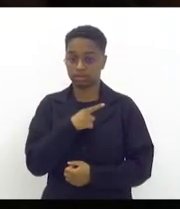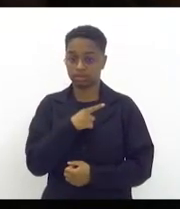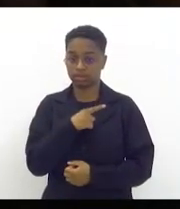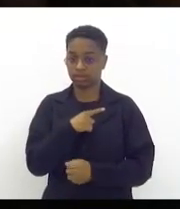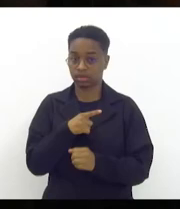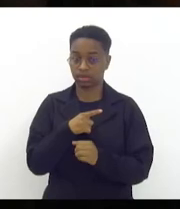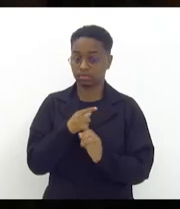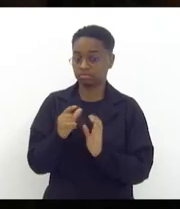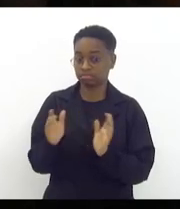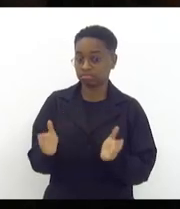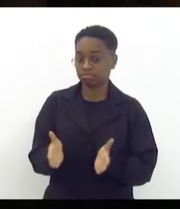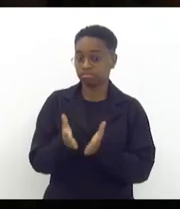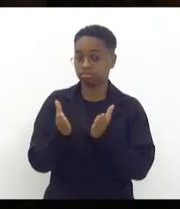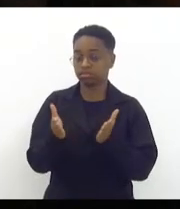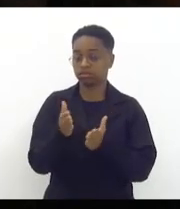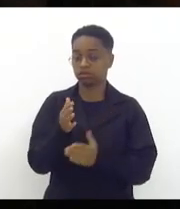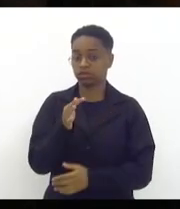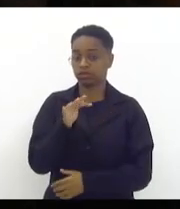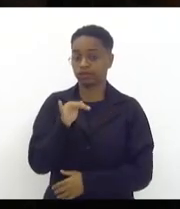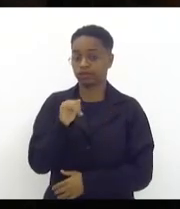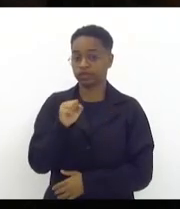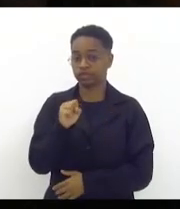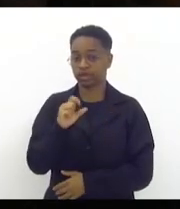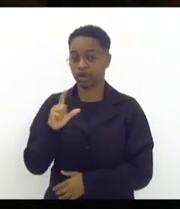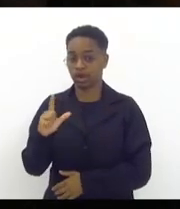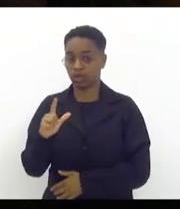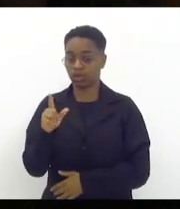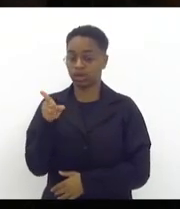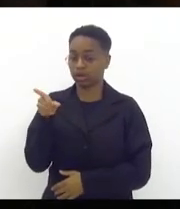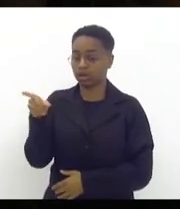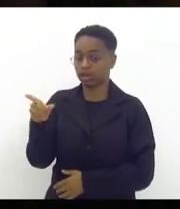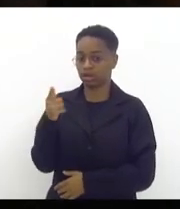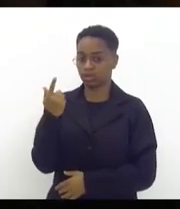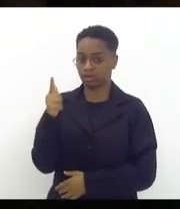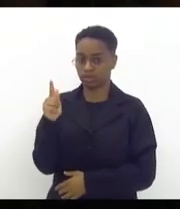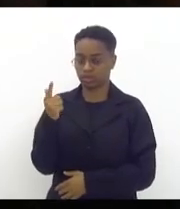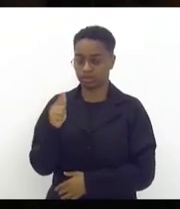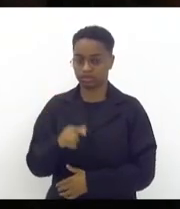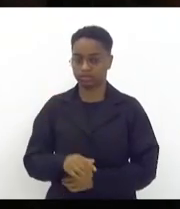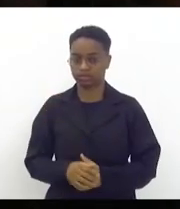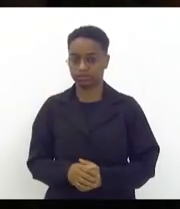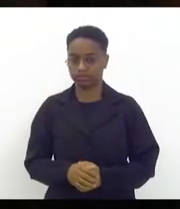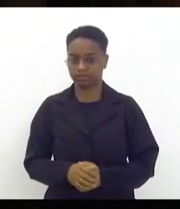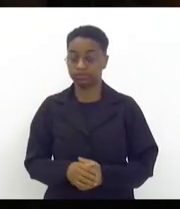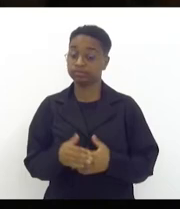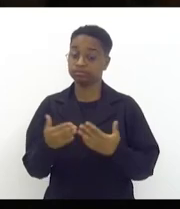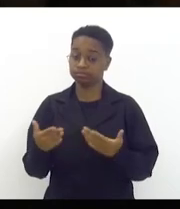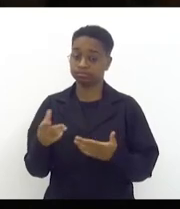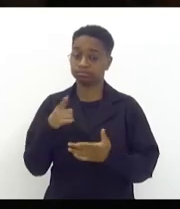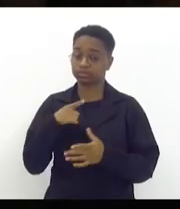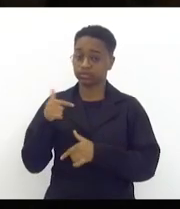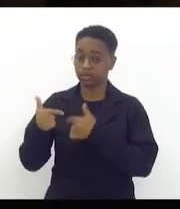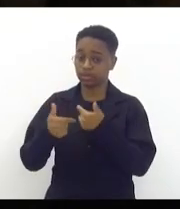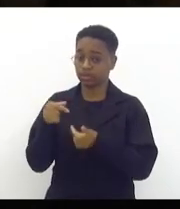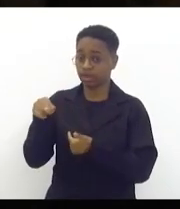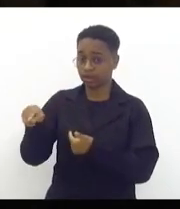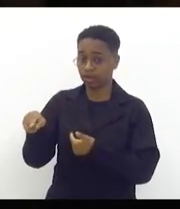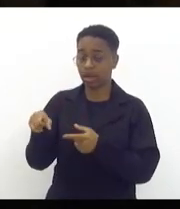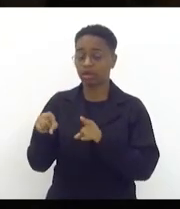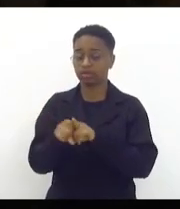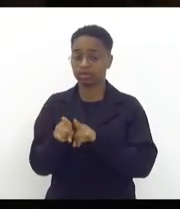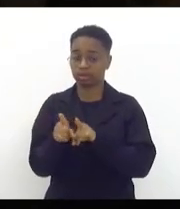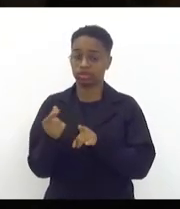incentivo fiscal tributário lá em Goiás. Gera emprego e